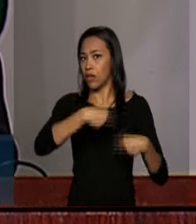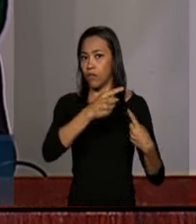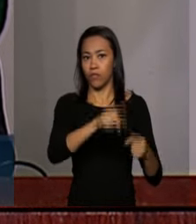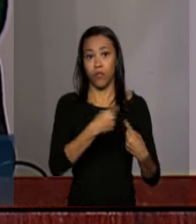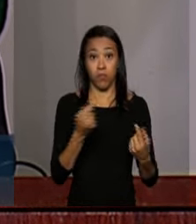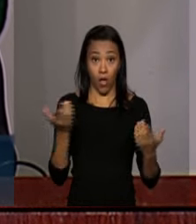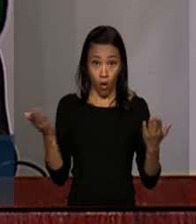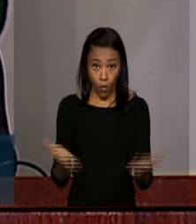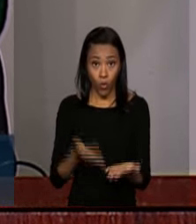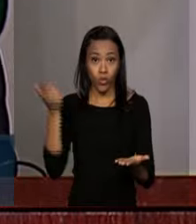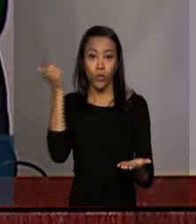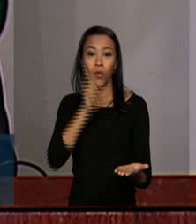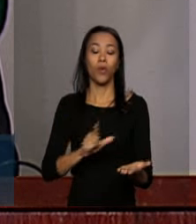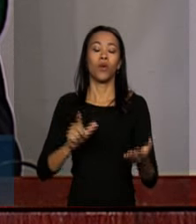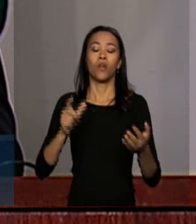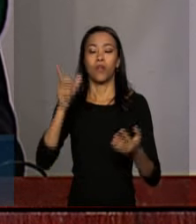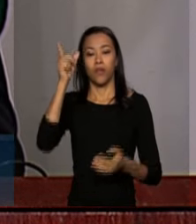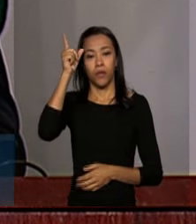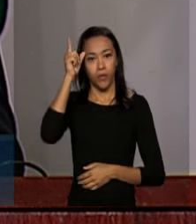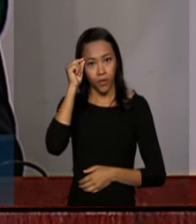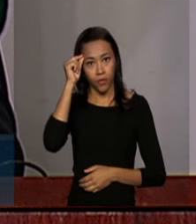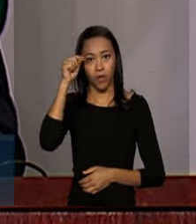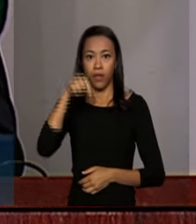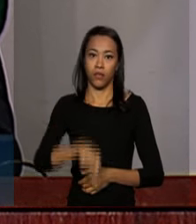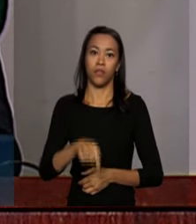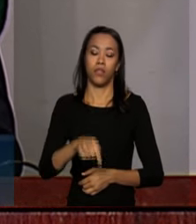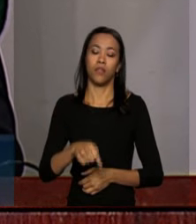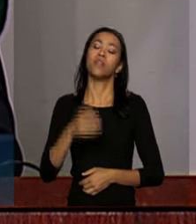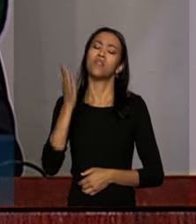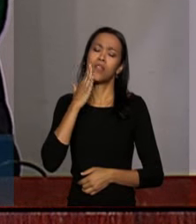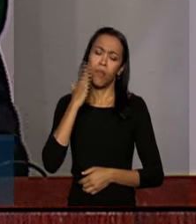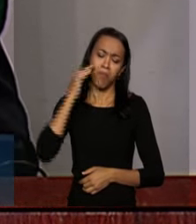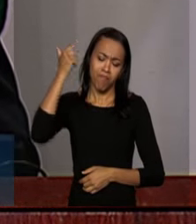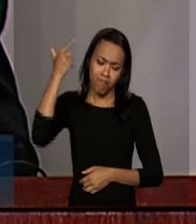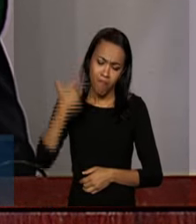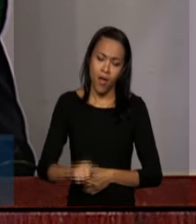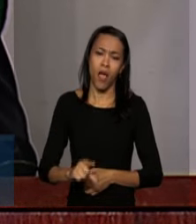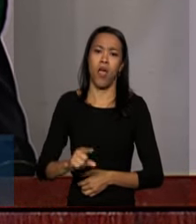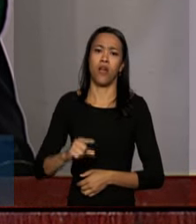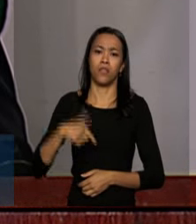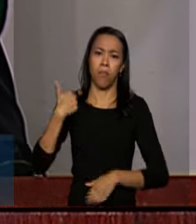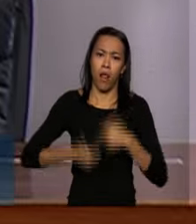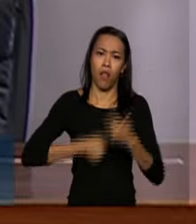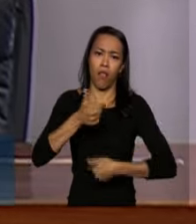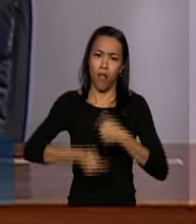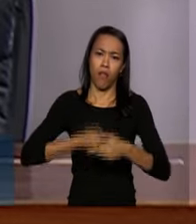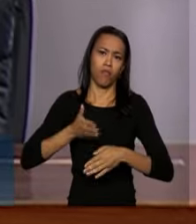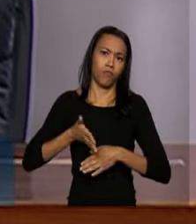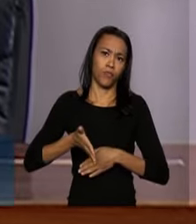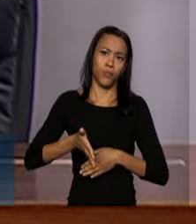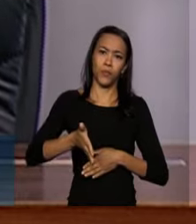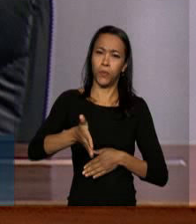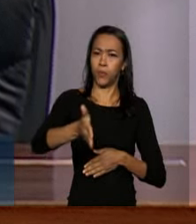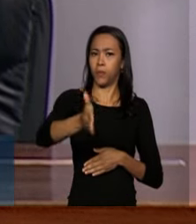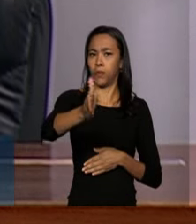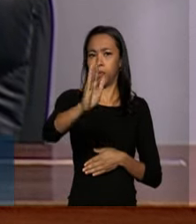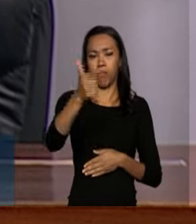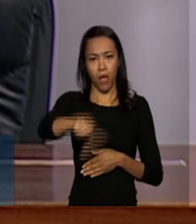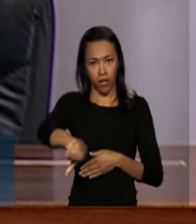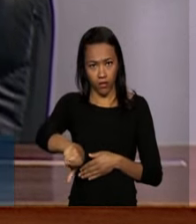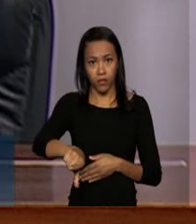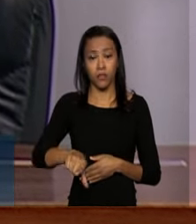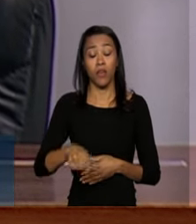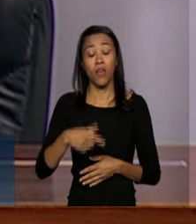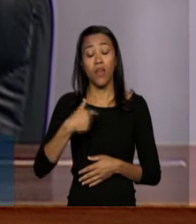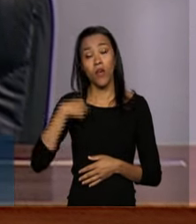aqui, e sabemos que ainda mais longa será a caminhada que ora se inicia. Isso me